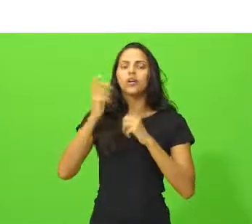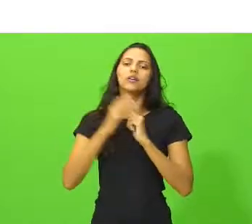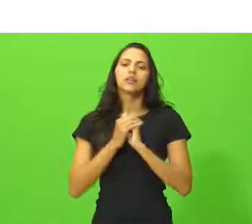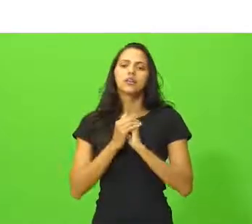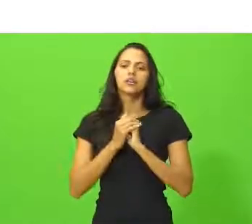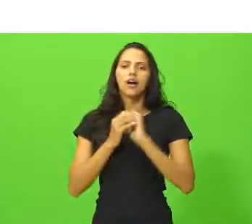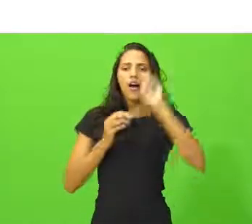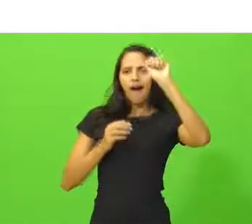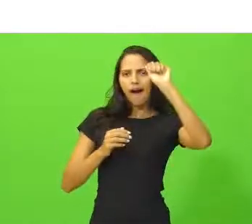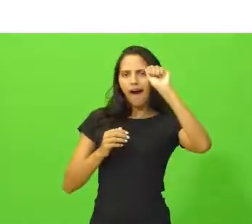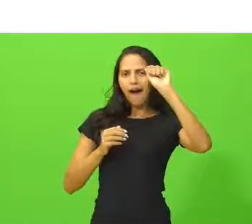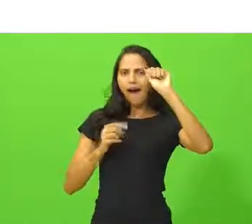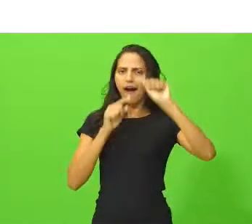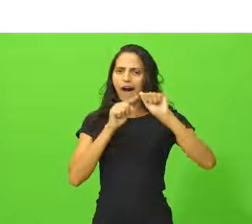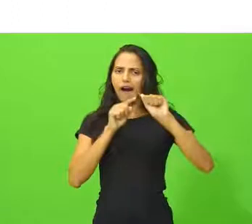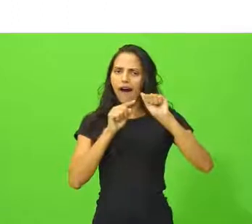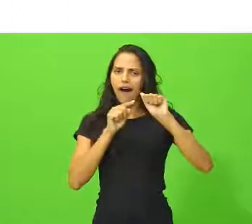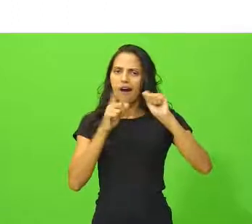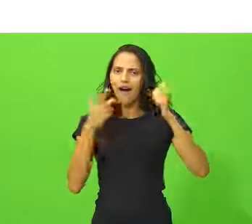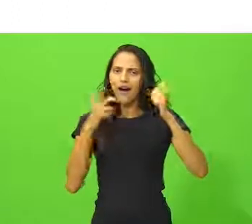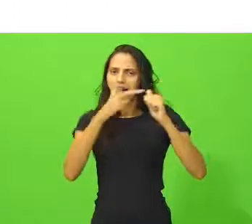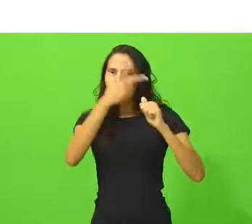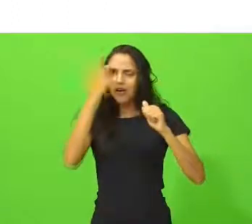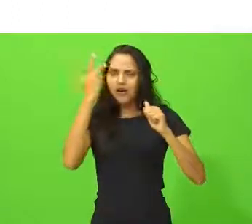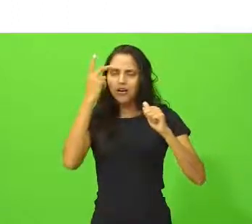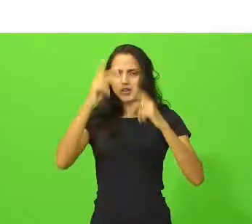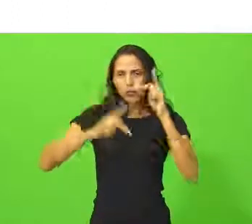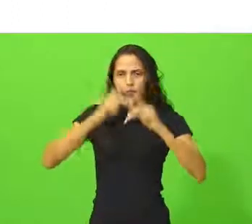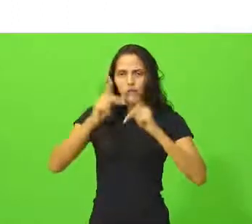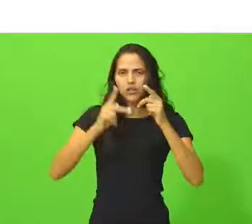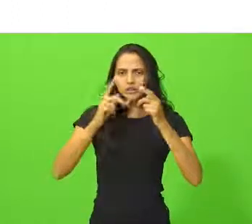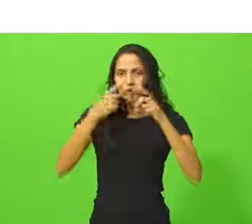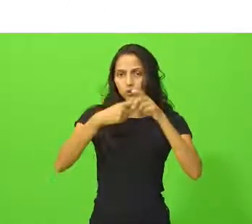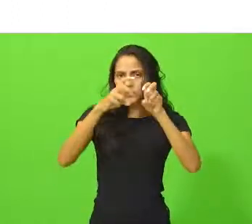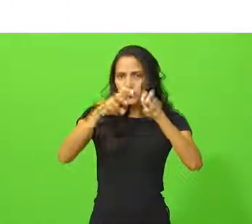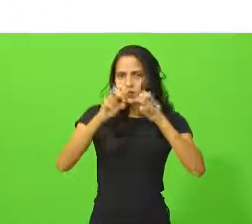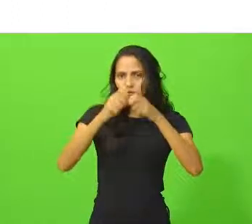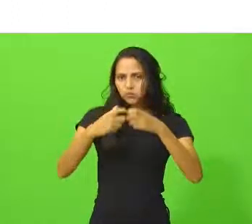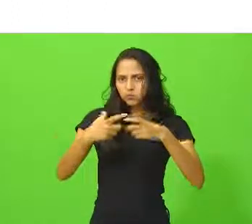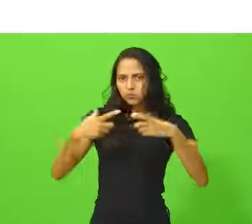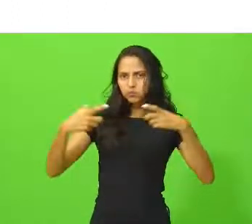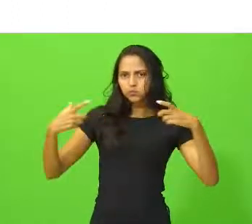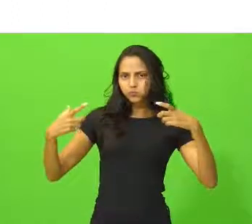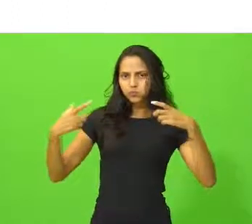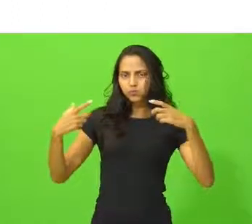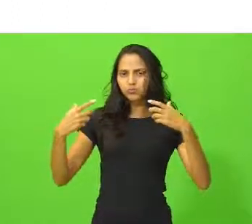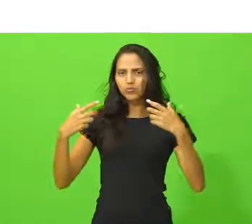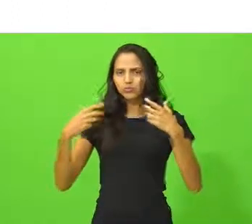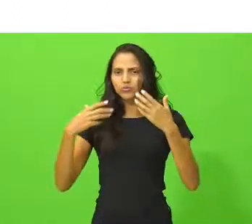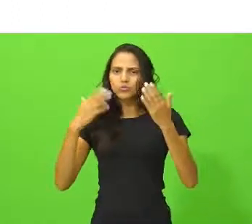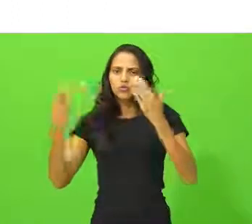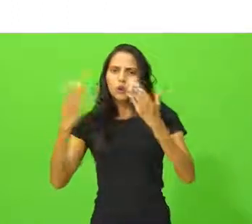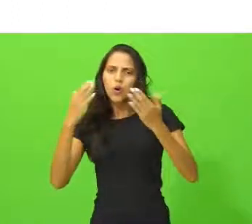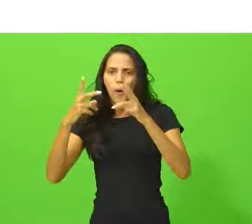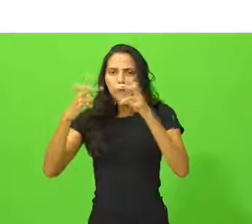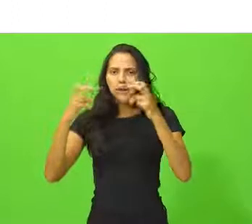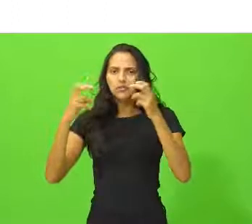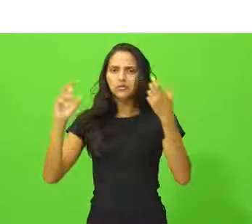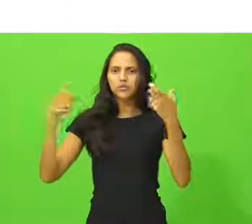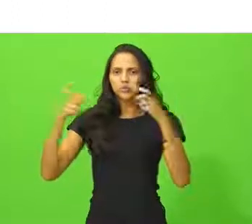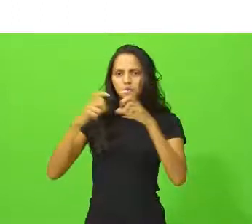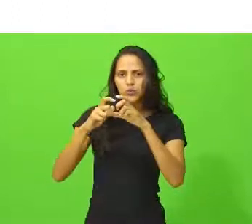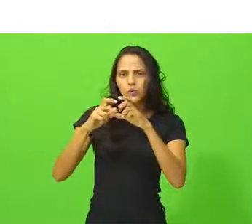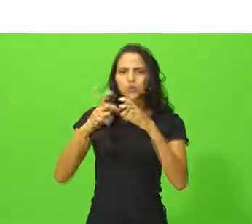que, letra A, o aumento relativo da população rural é acompanhado pela redução da taxa de